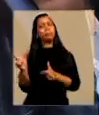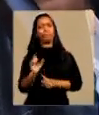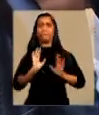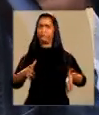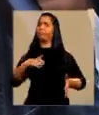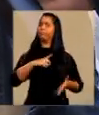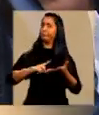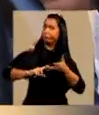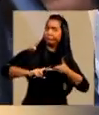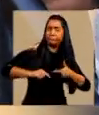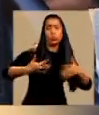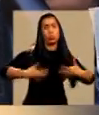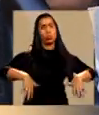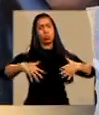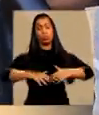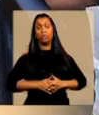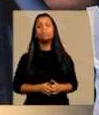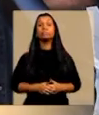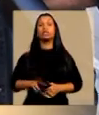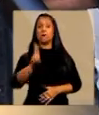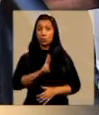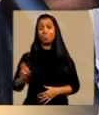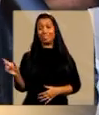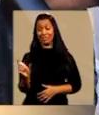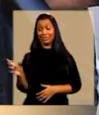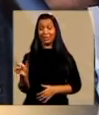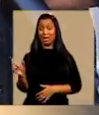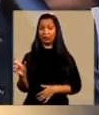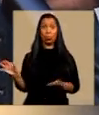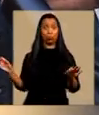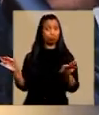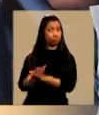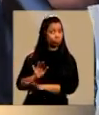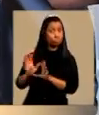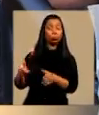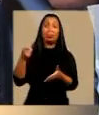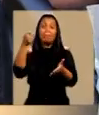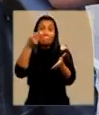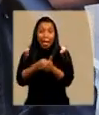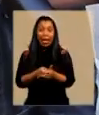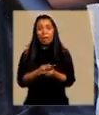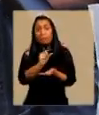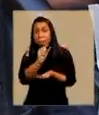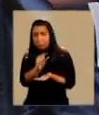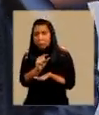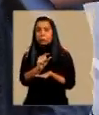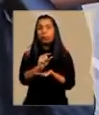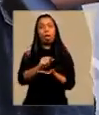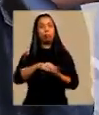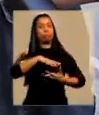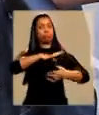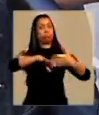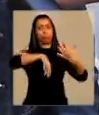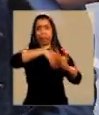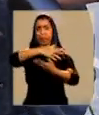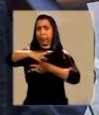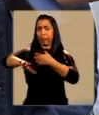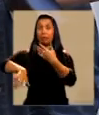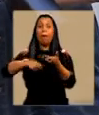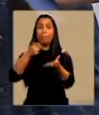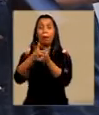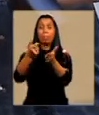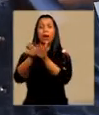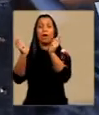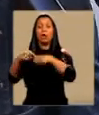cartão. Eu usei o cartão inteiro, paguei o mínimo, aí me enrolei. Depois